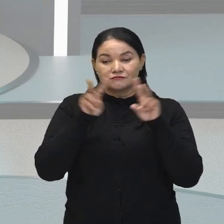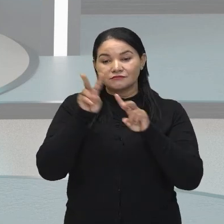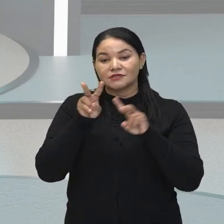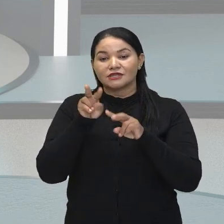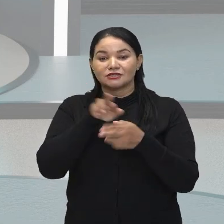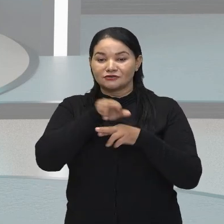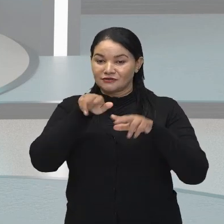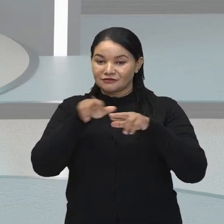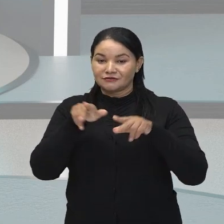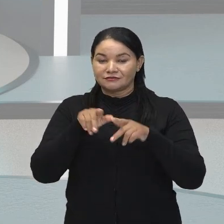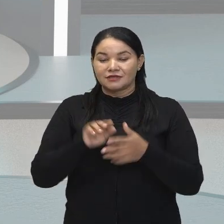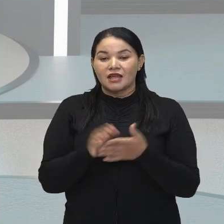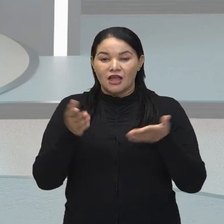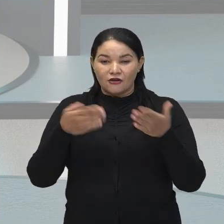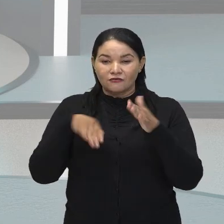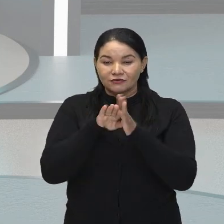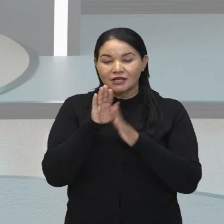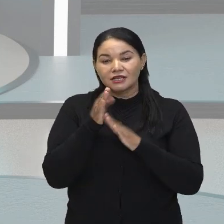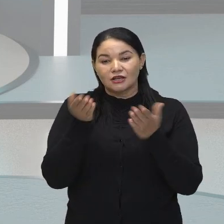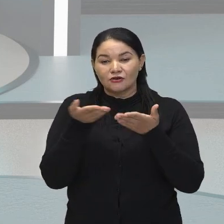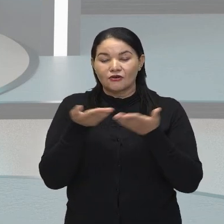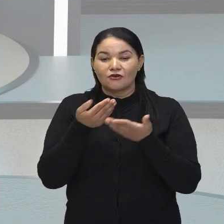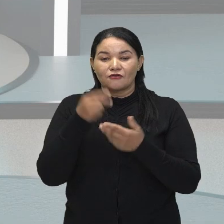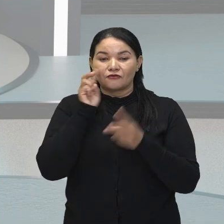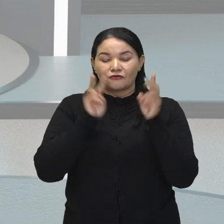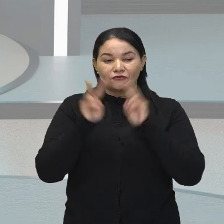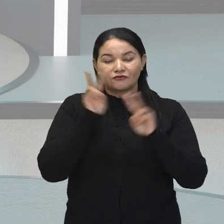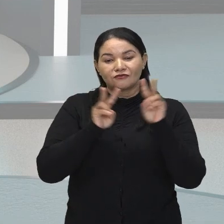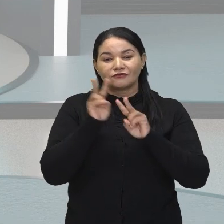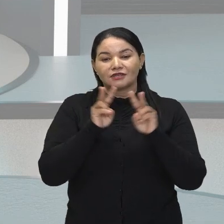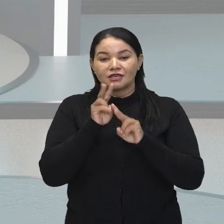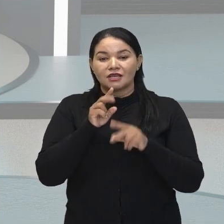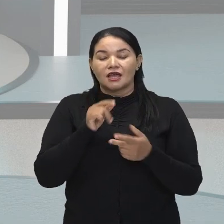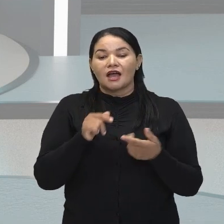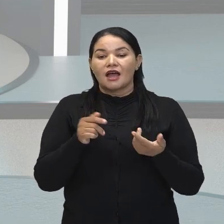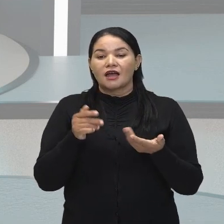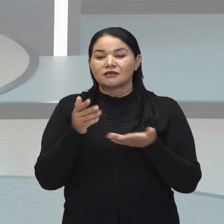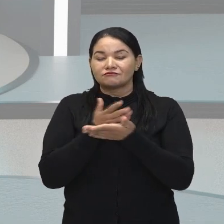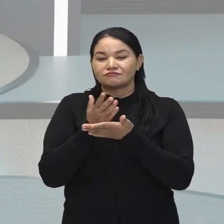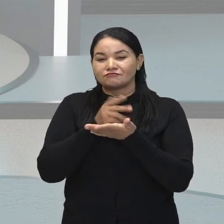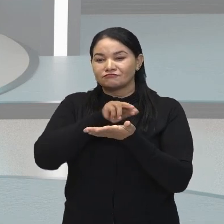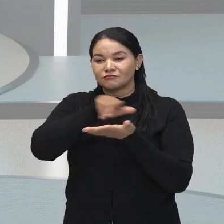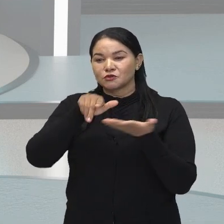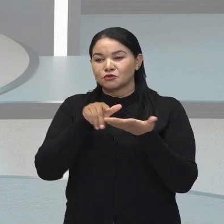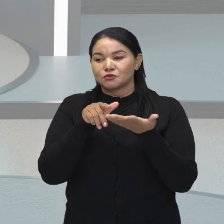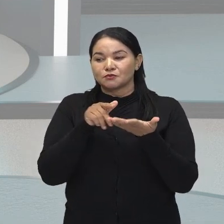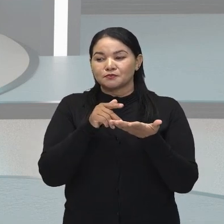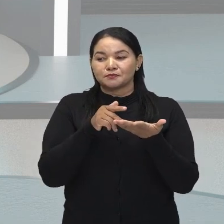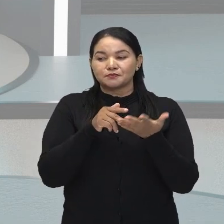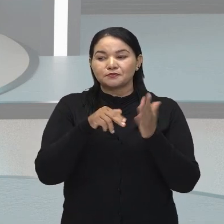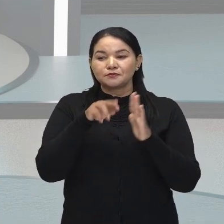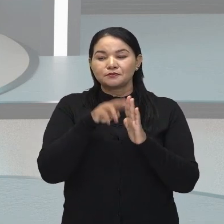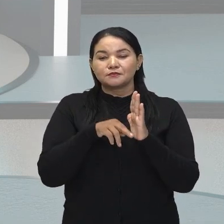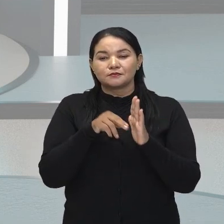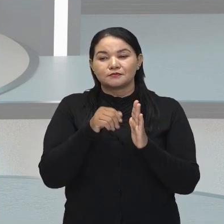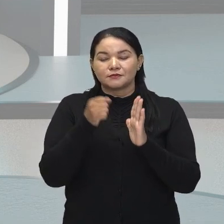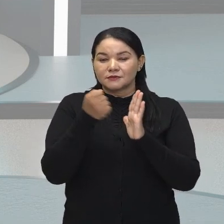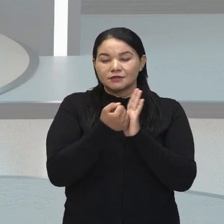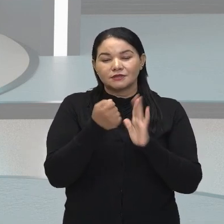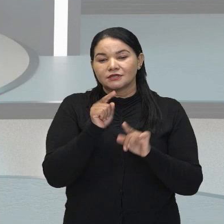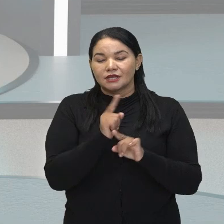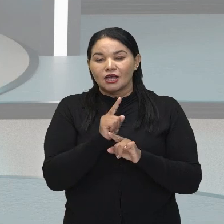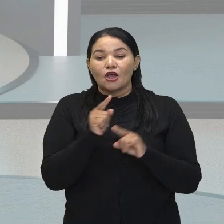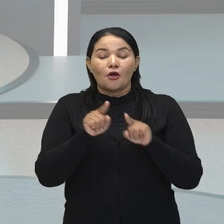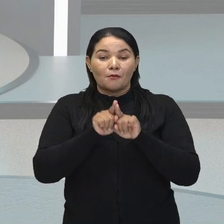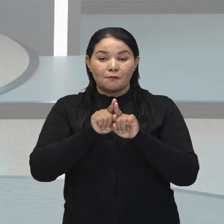aqui não é um cumprimento de estereótipo, mas sim que todos esses movimentos trazem consigo